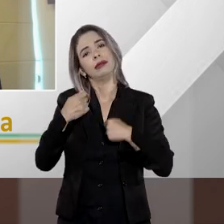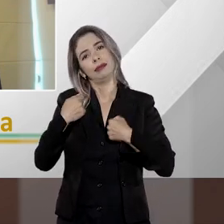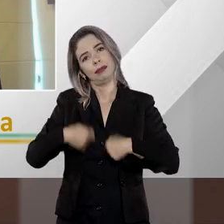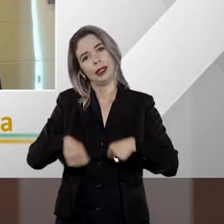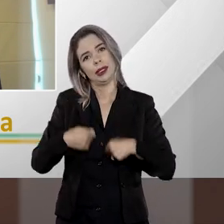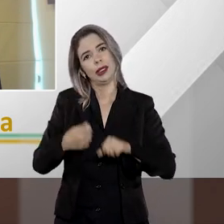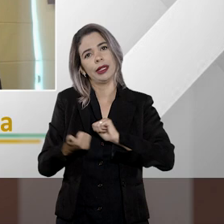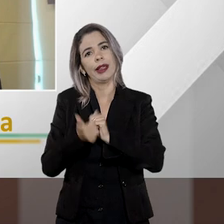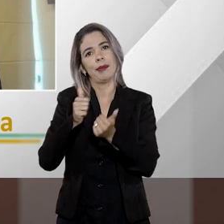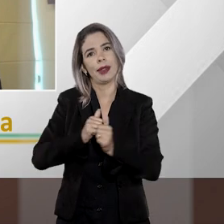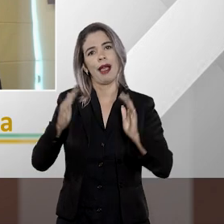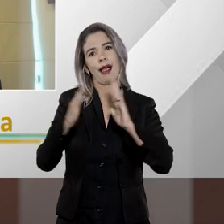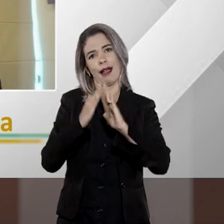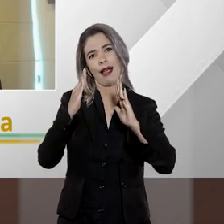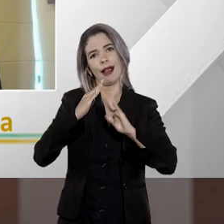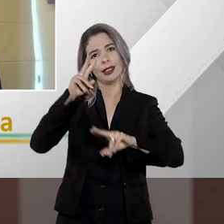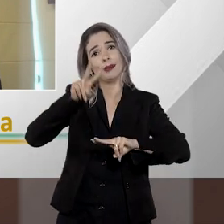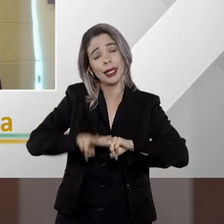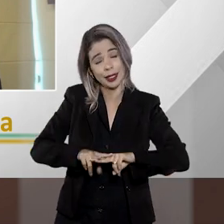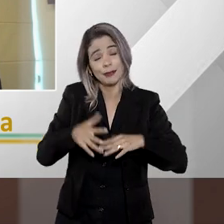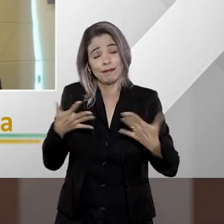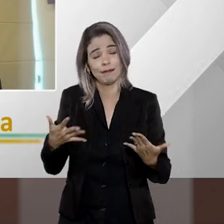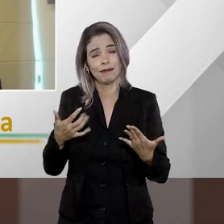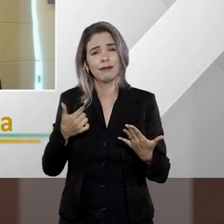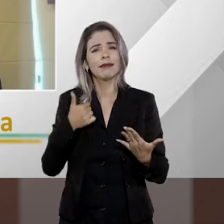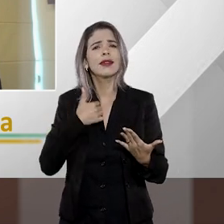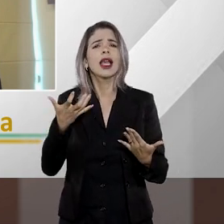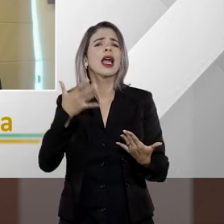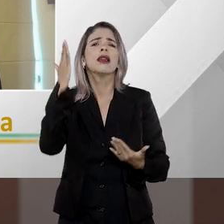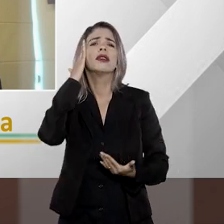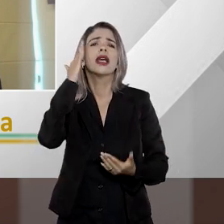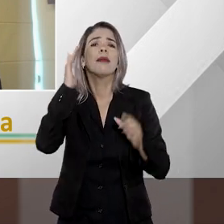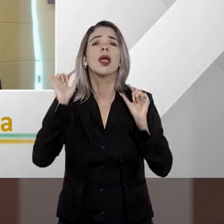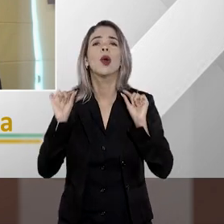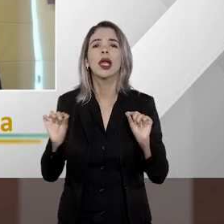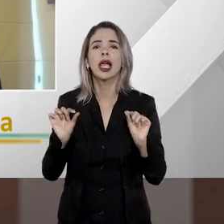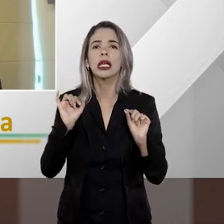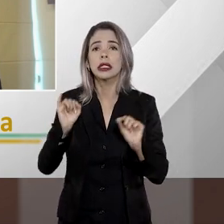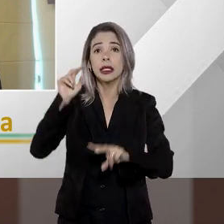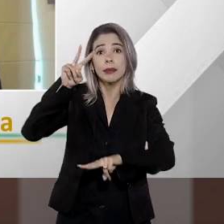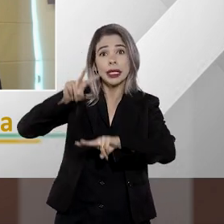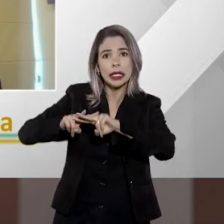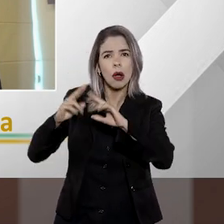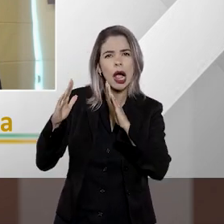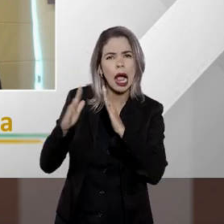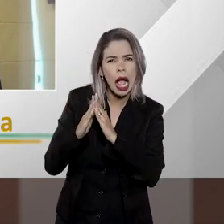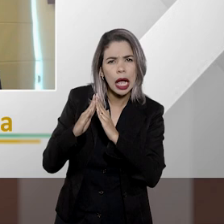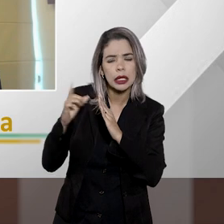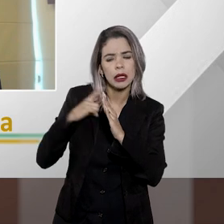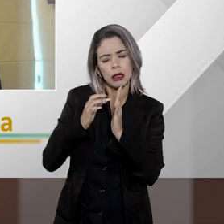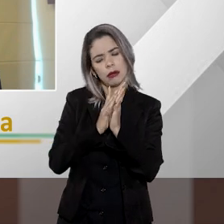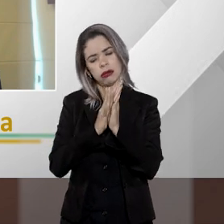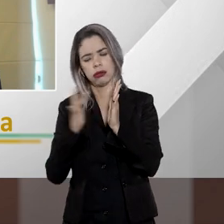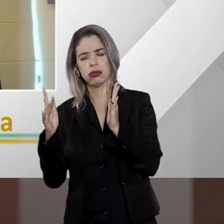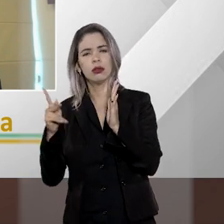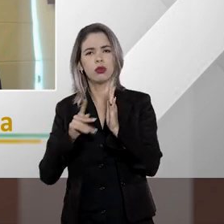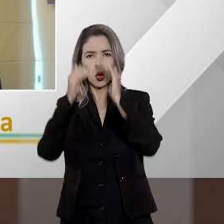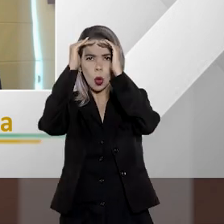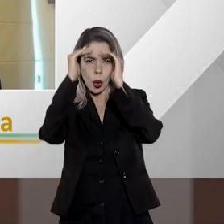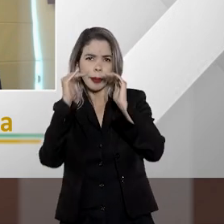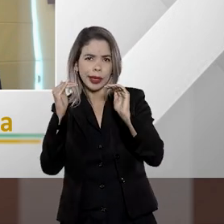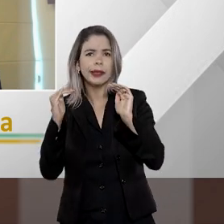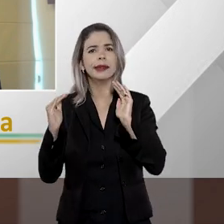ressaltar aqui nessa nossa conversa. Então, eu gostaria de saber se a prisão domiciliar no curso